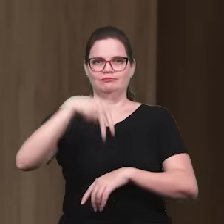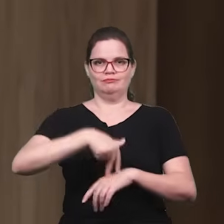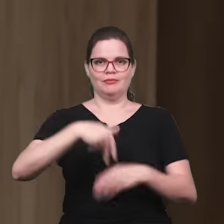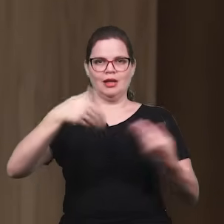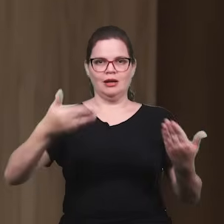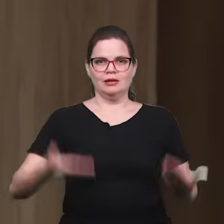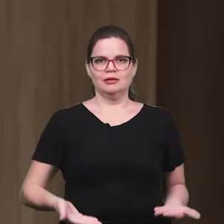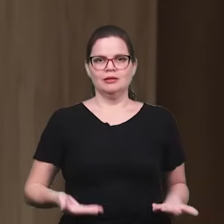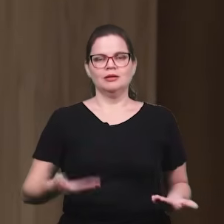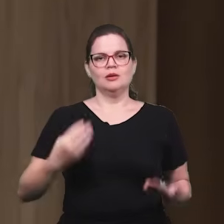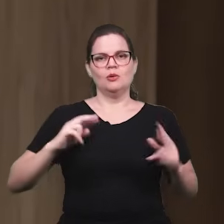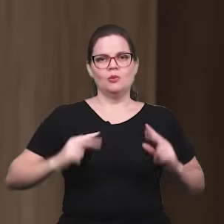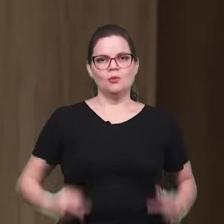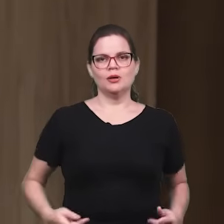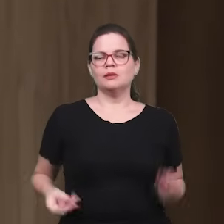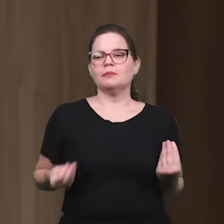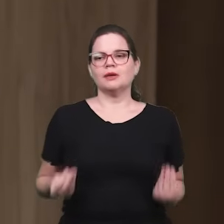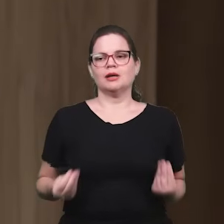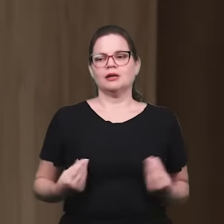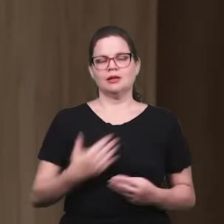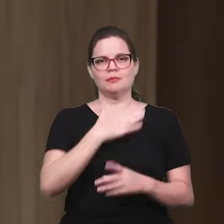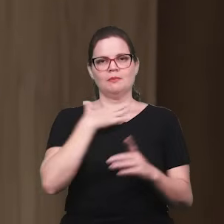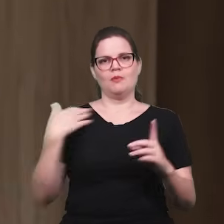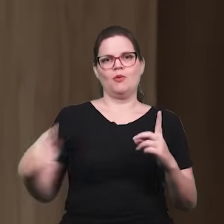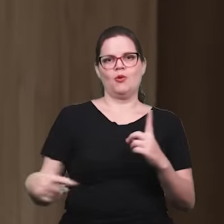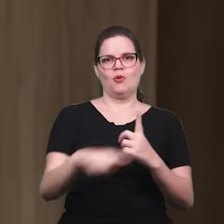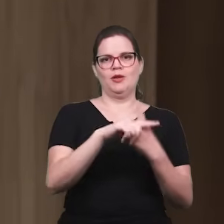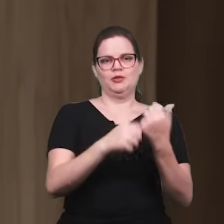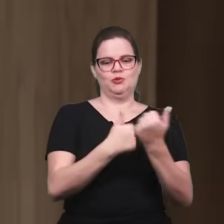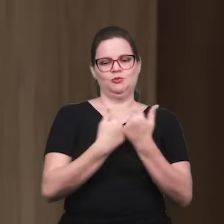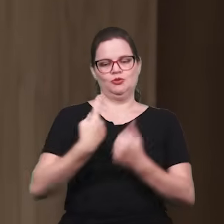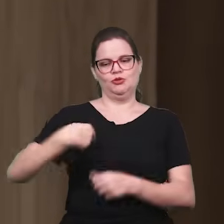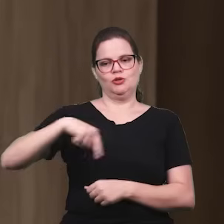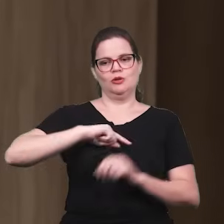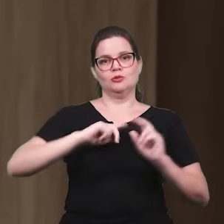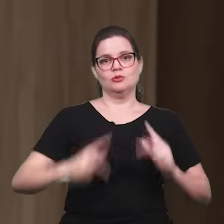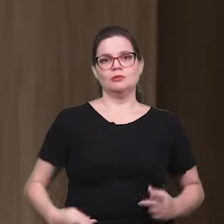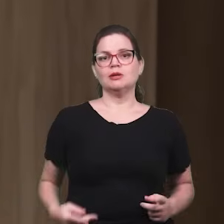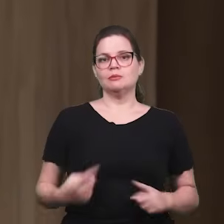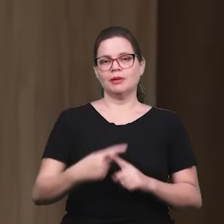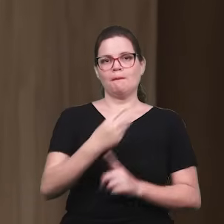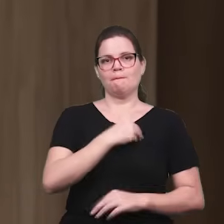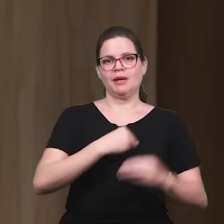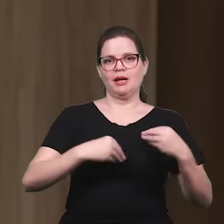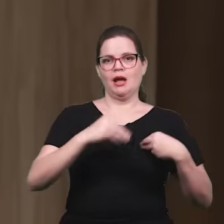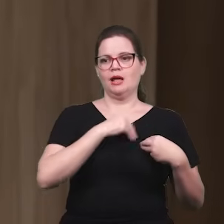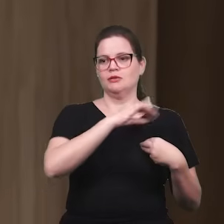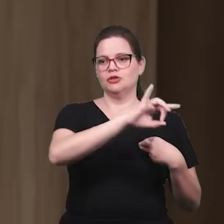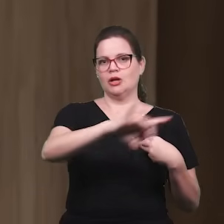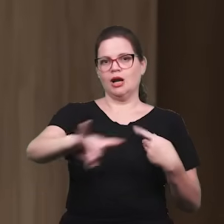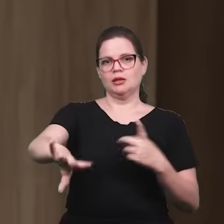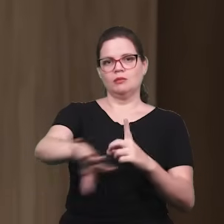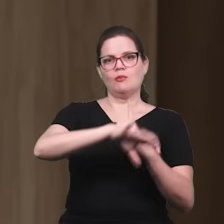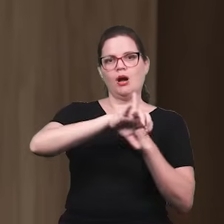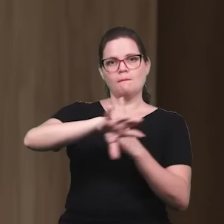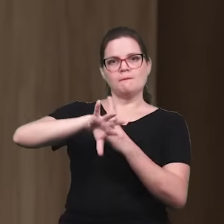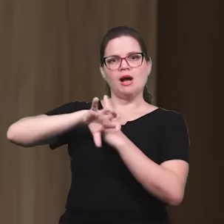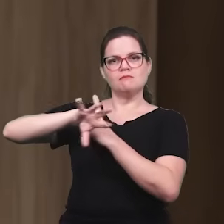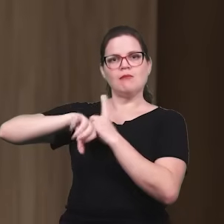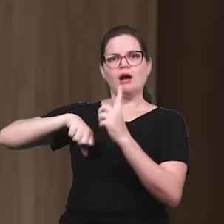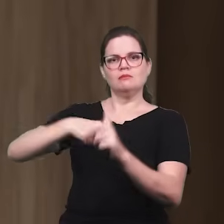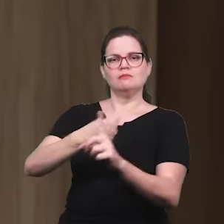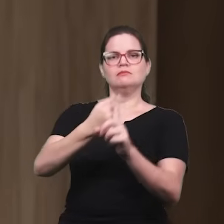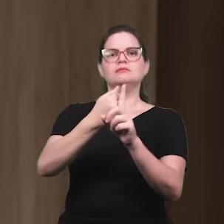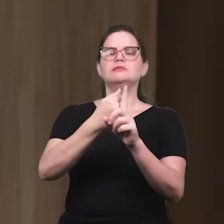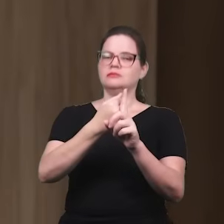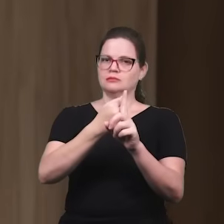pelo pecado do homem, e uma vez cumprida a exigência da lei de Deus, né, o